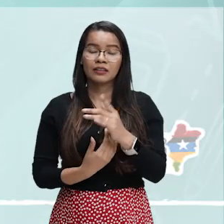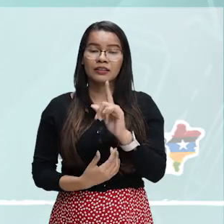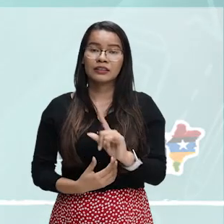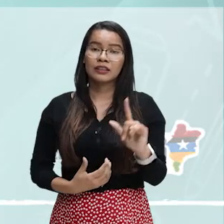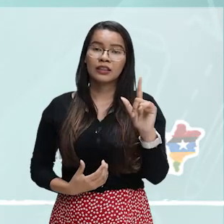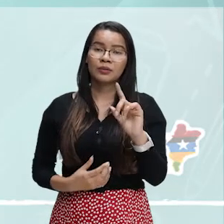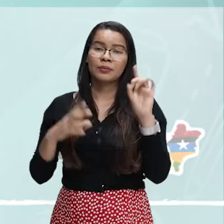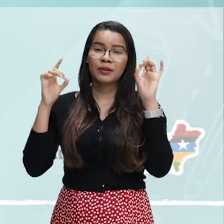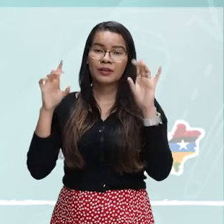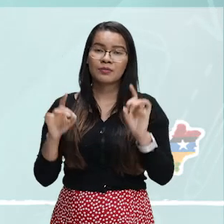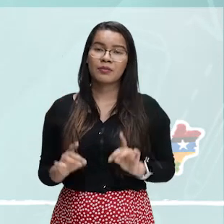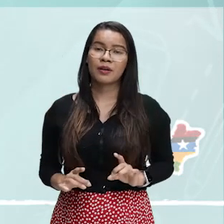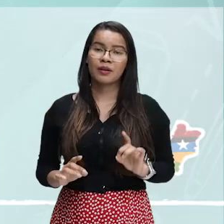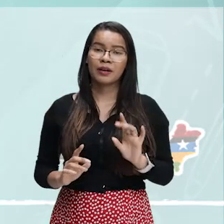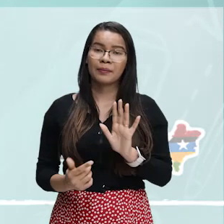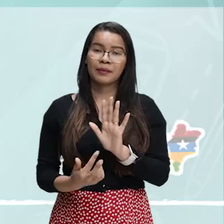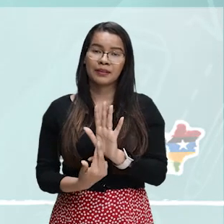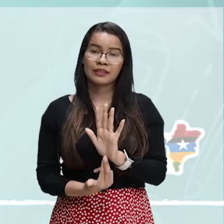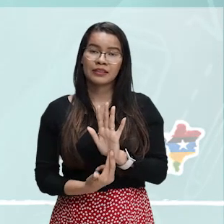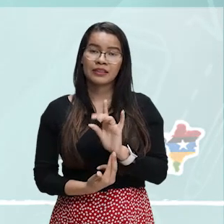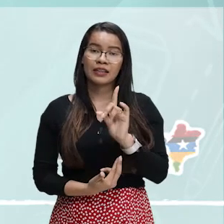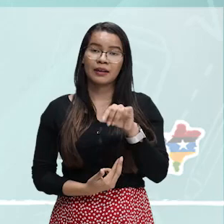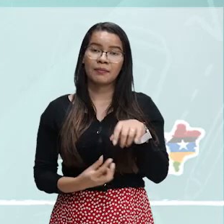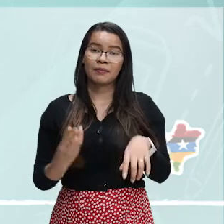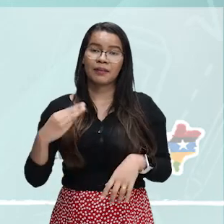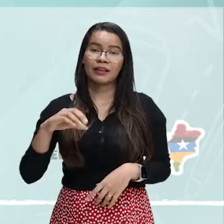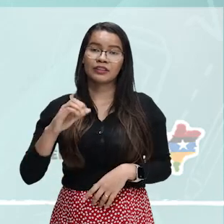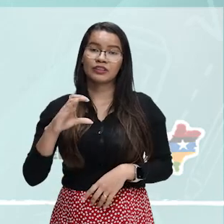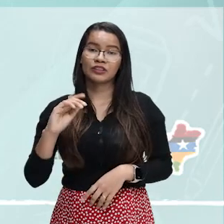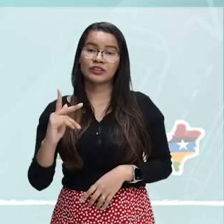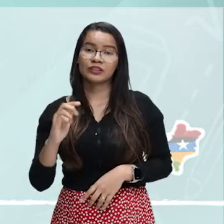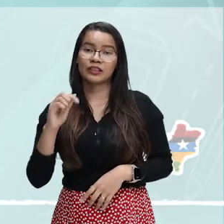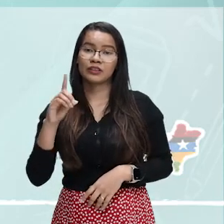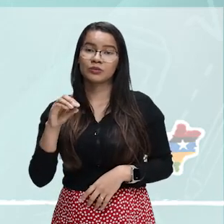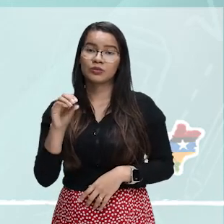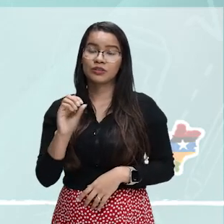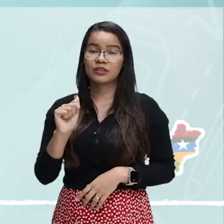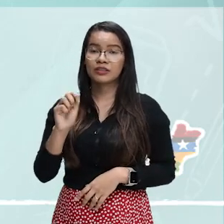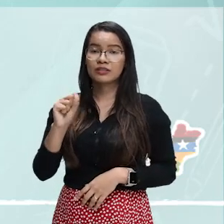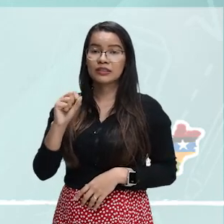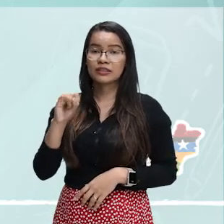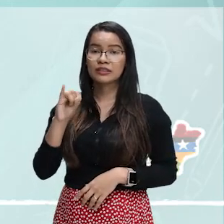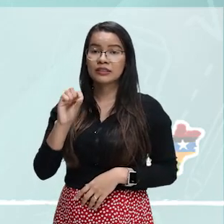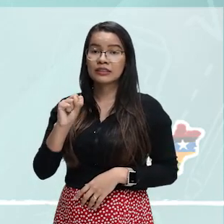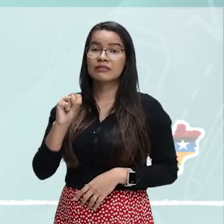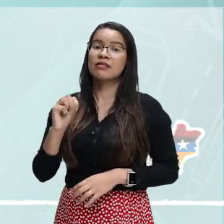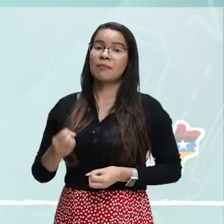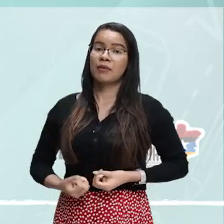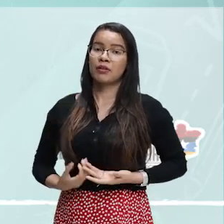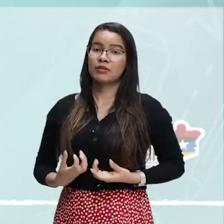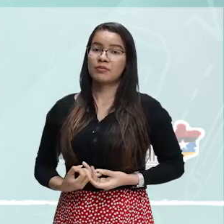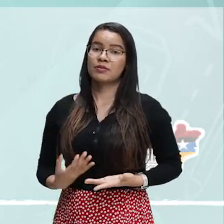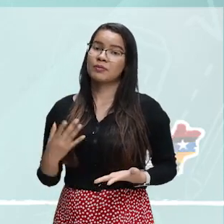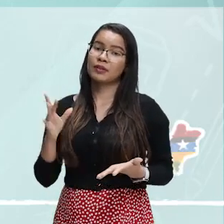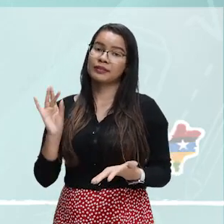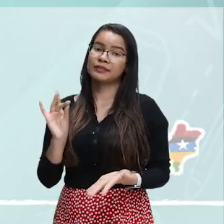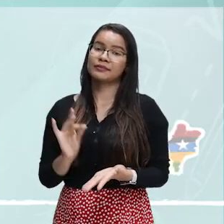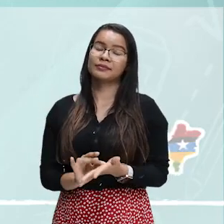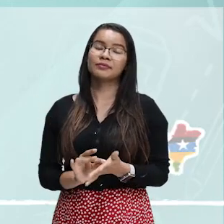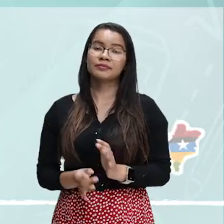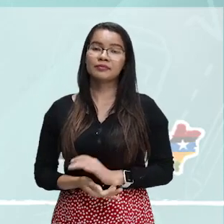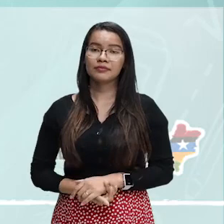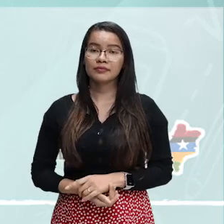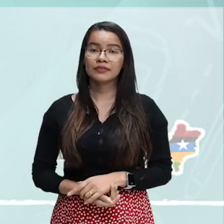principal representante brasileiro foi Machado de Assis, nós já falamos disso, né? A maior expressividade do realismo, Machado de